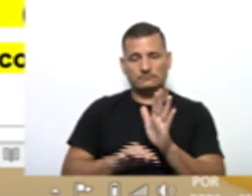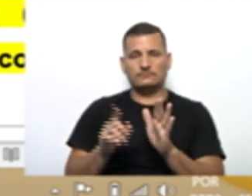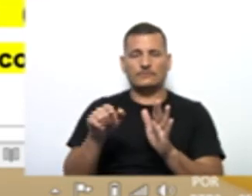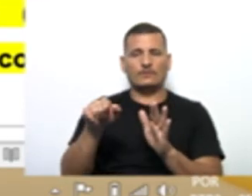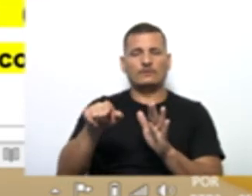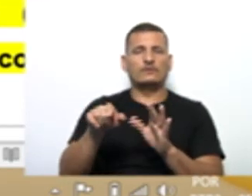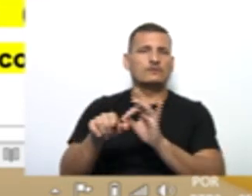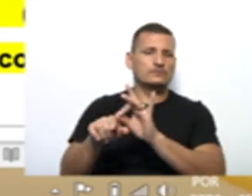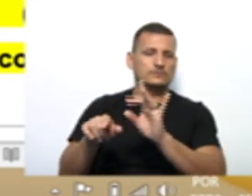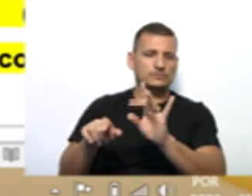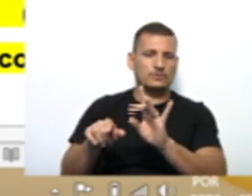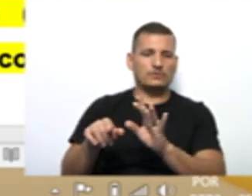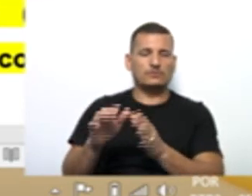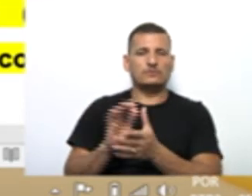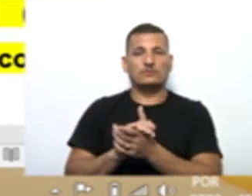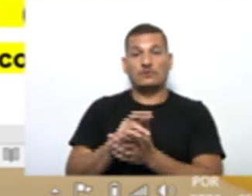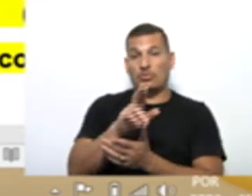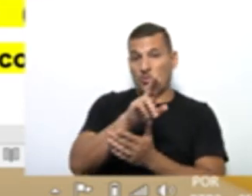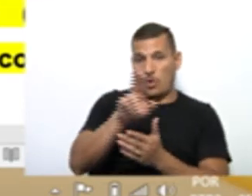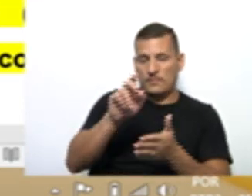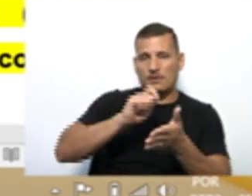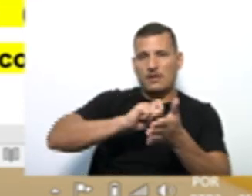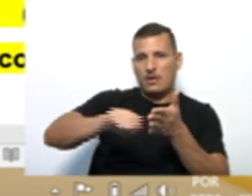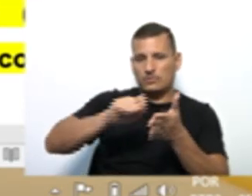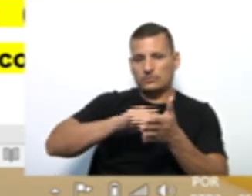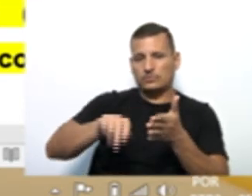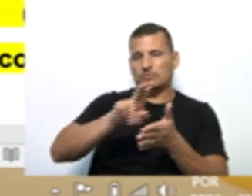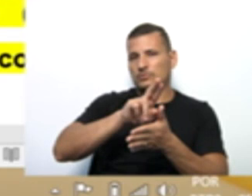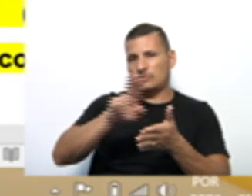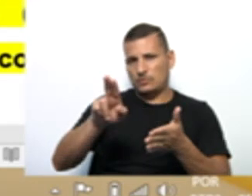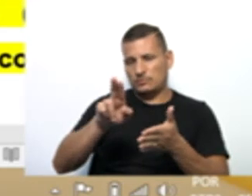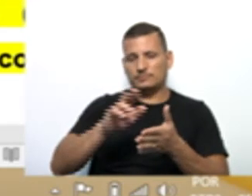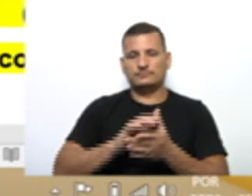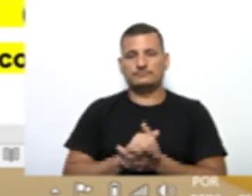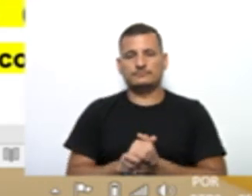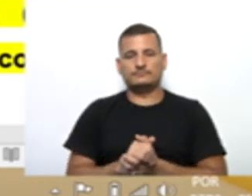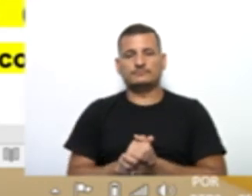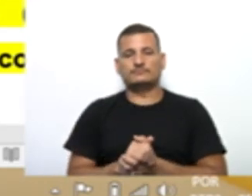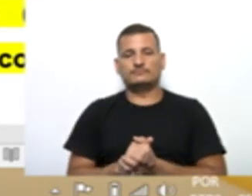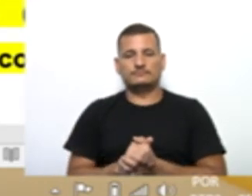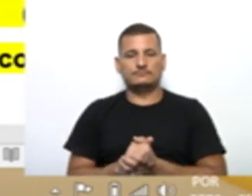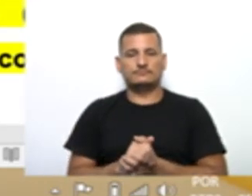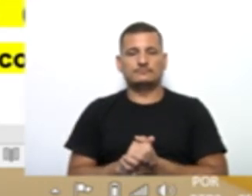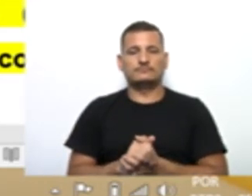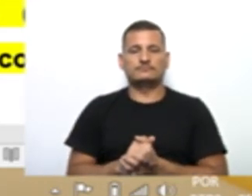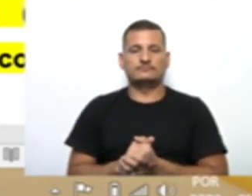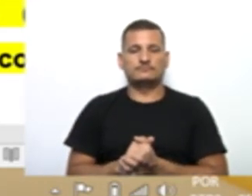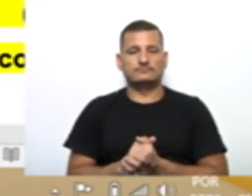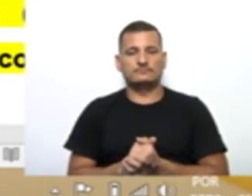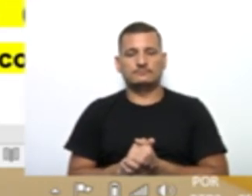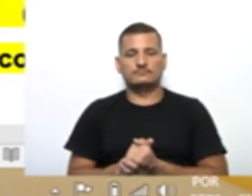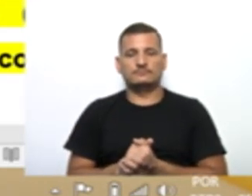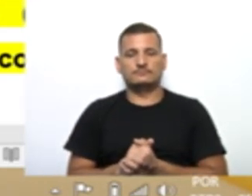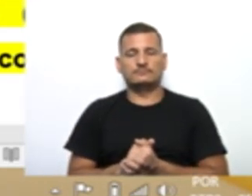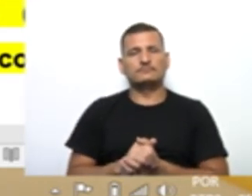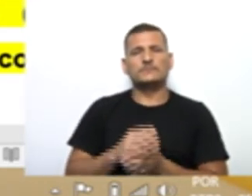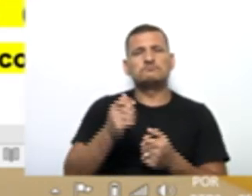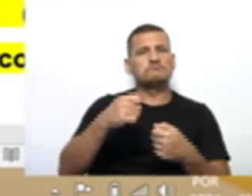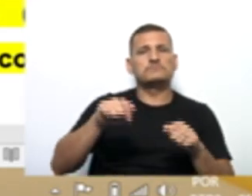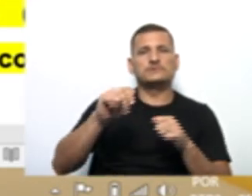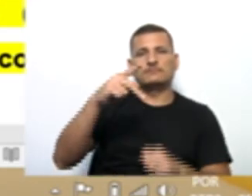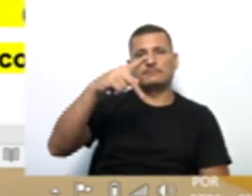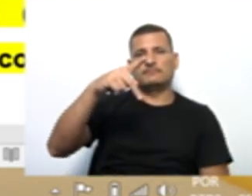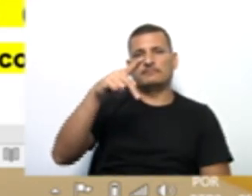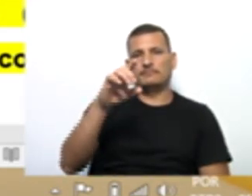o prenome do autor. Prenome ou o último nome. Então, eu não vou ter aqui a palavra